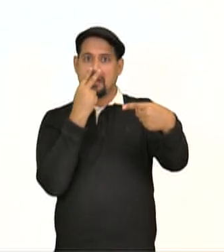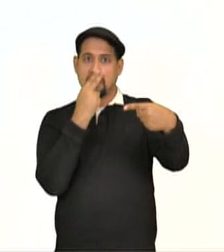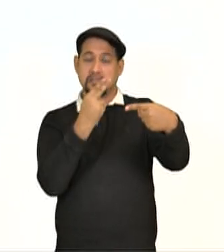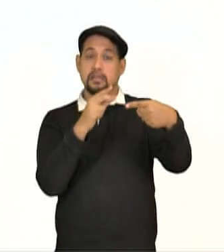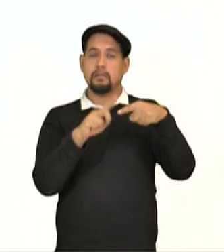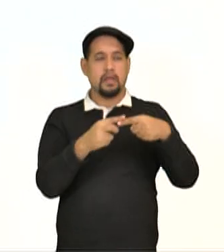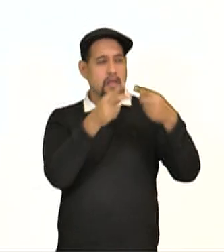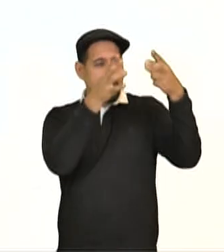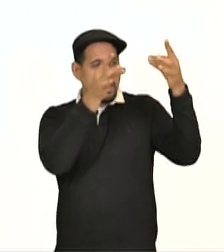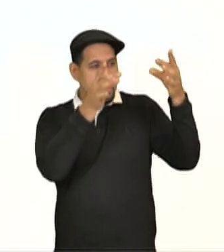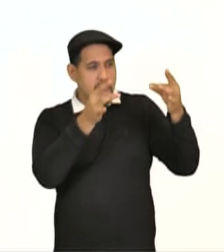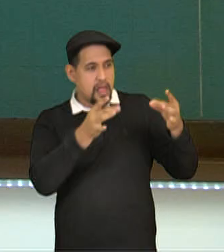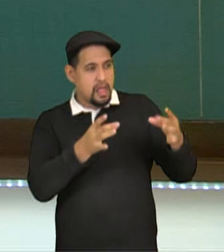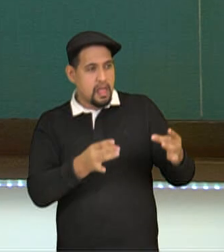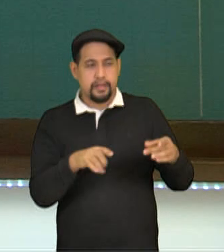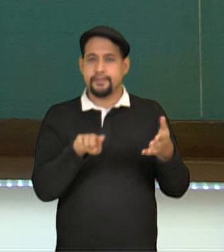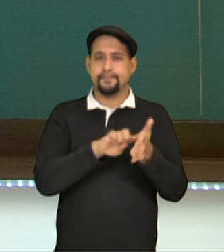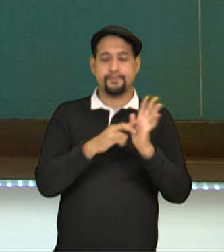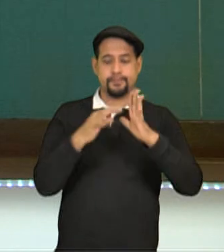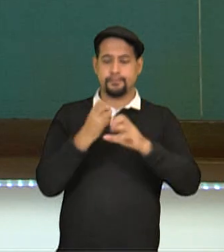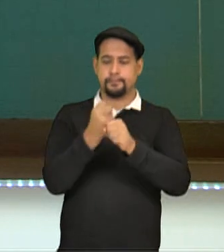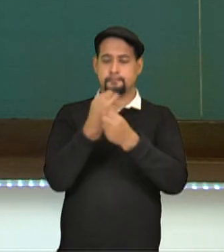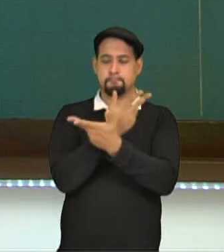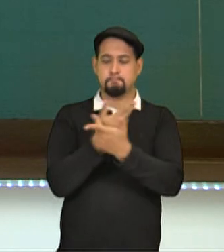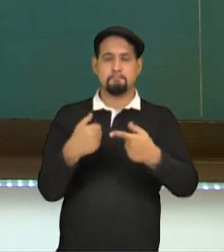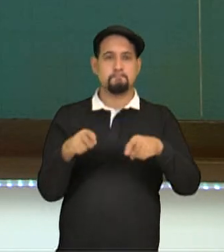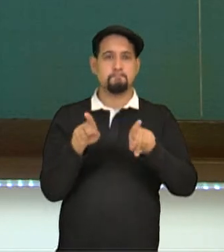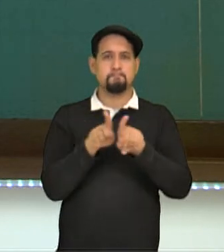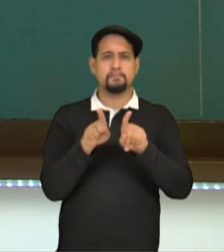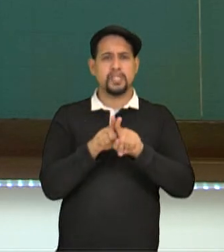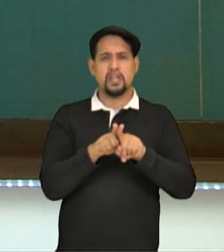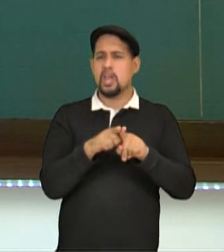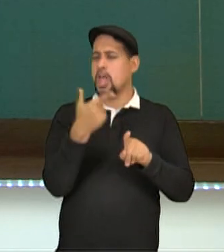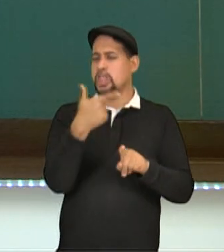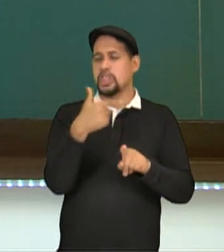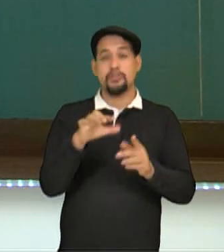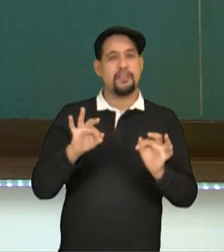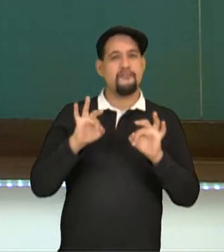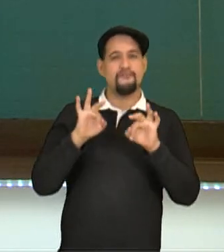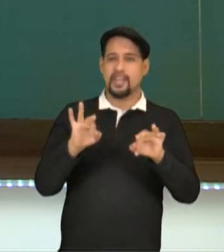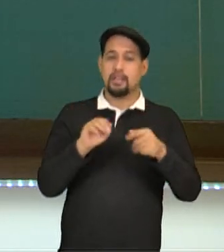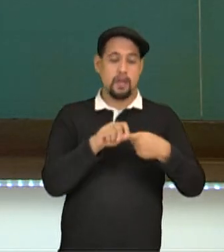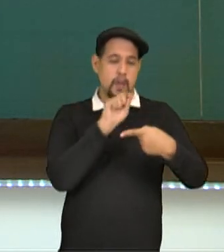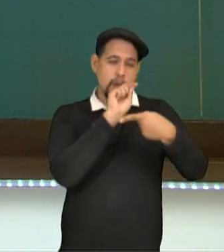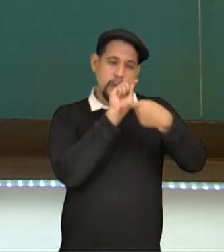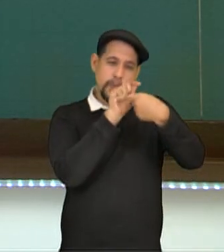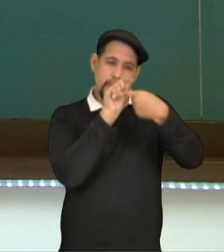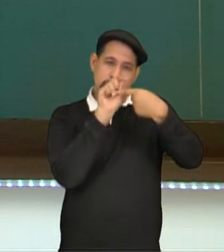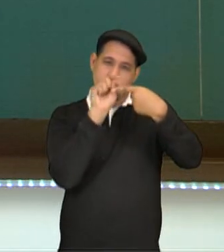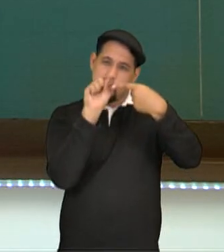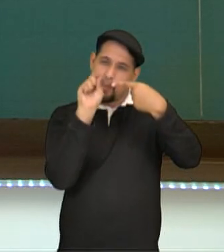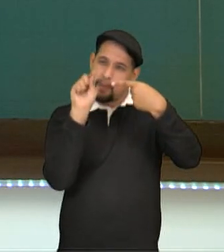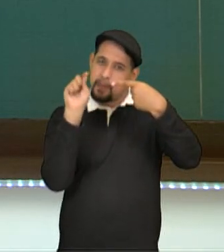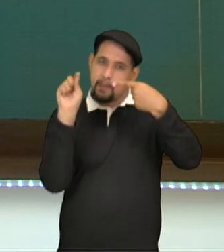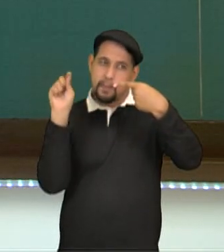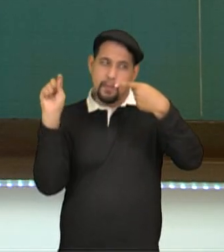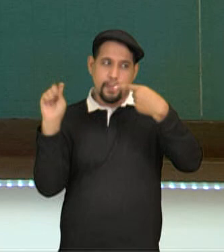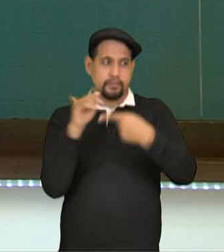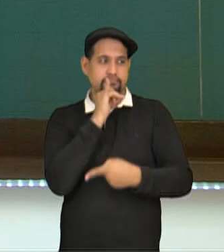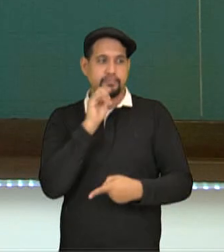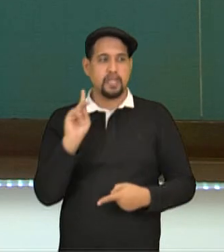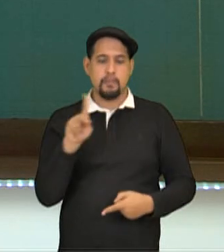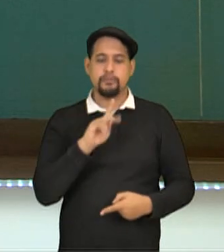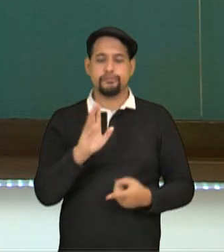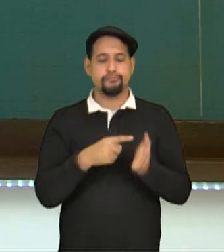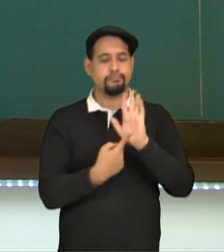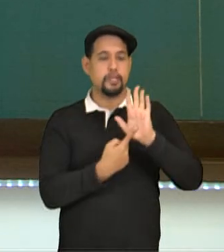a definição de reta é que é um conjunto de infinitos pontos colocados de forma alinhada. Então aqui a prof pegou aqui,